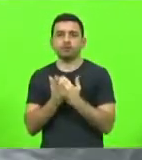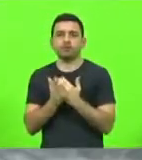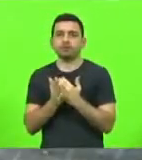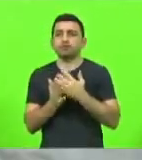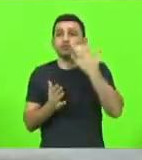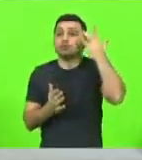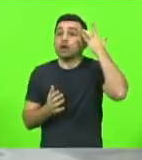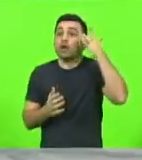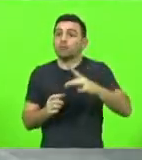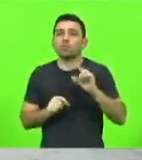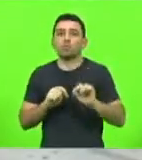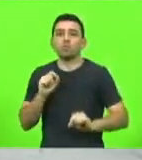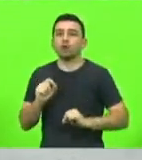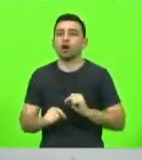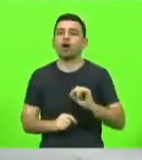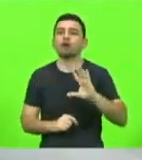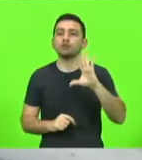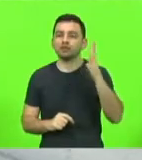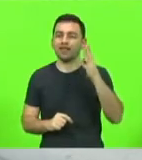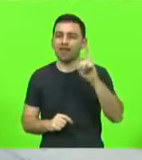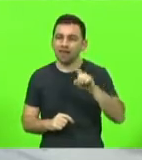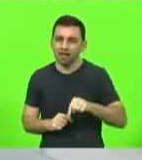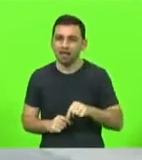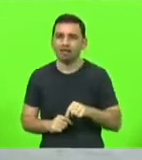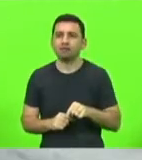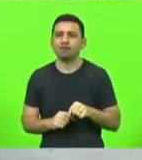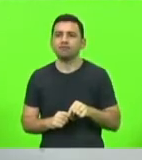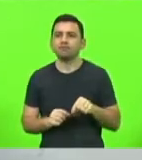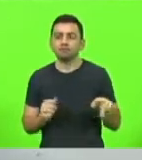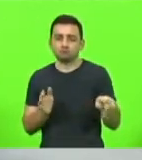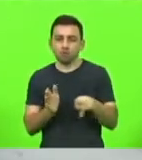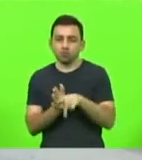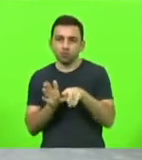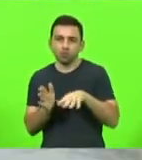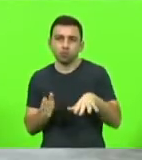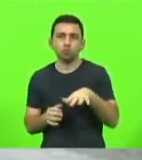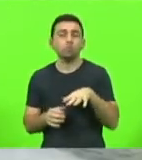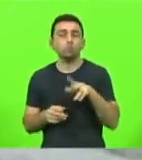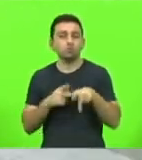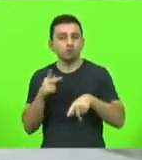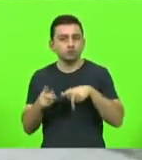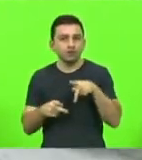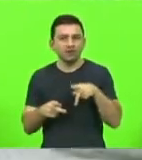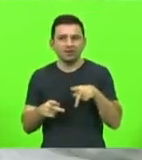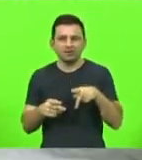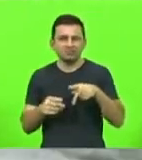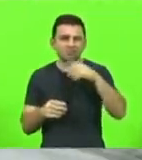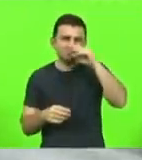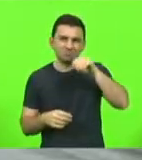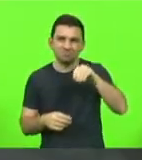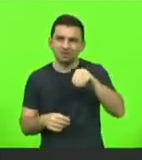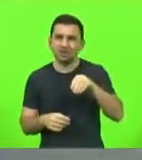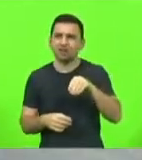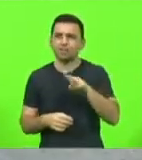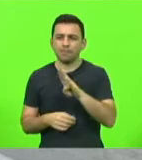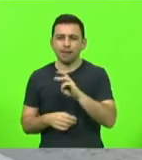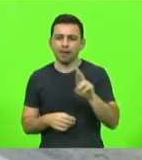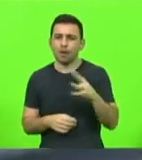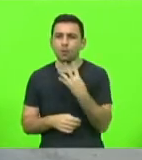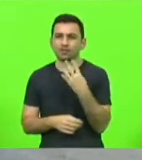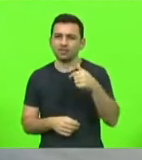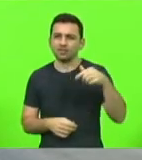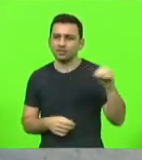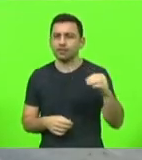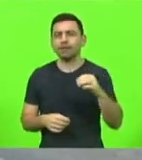do povo aqui na Assembleia. Mas o descaso com a nossa BR-470, tudo bem, está sendo